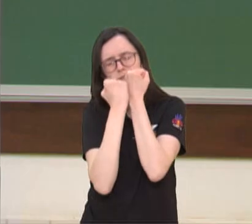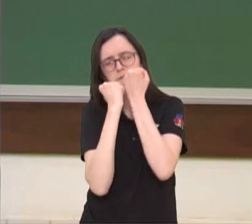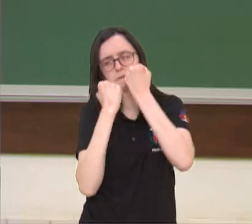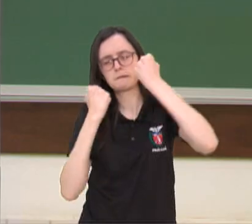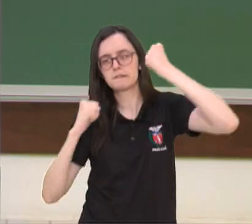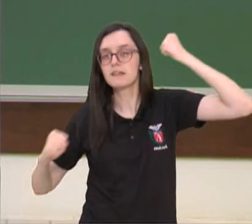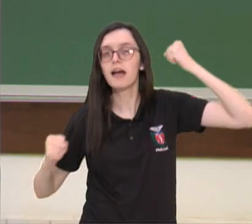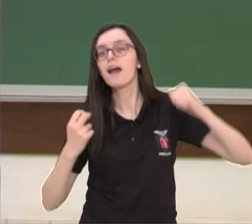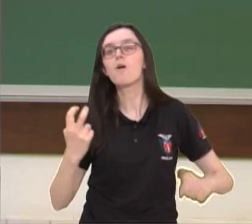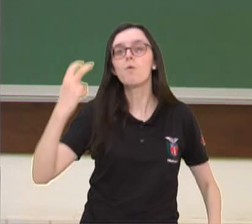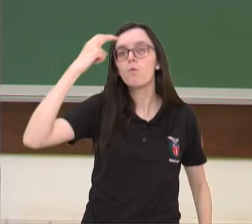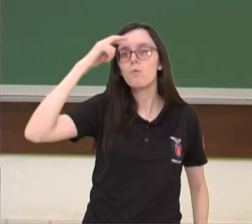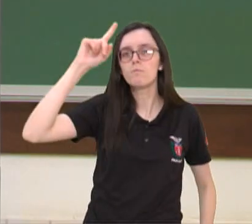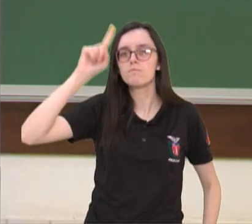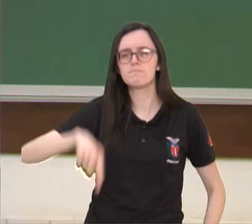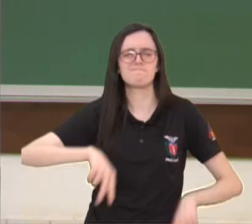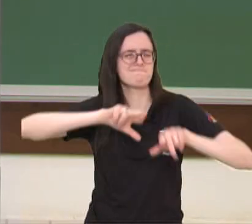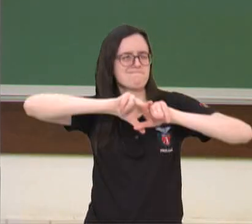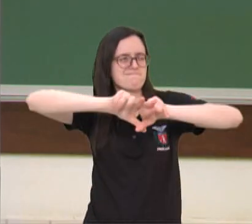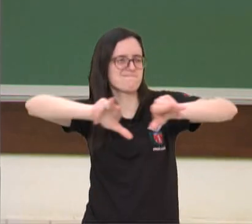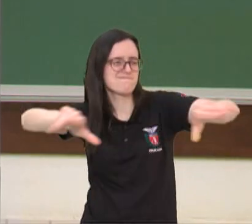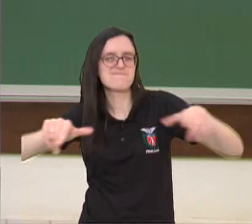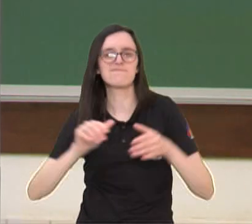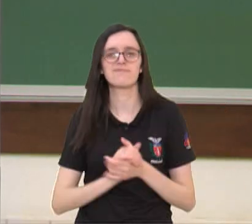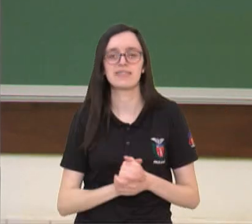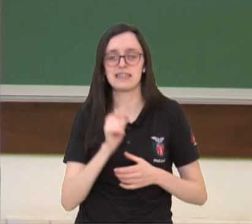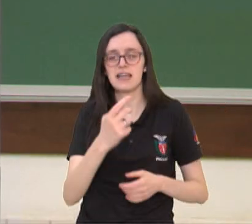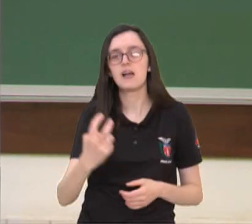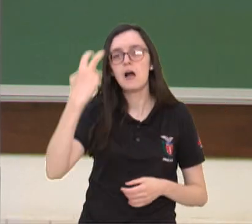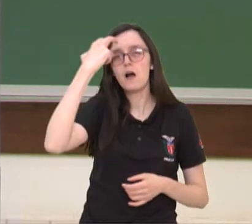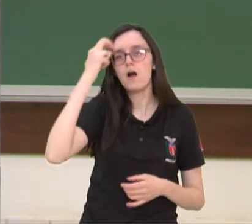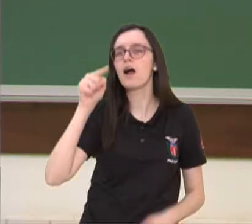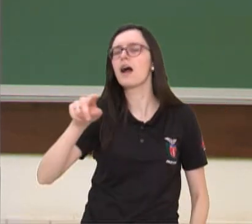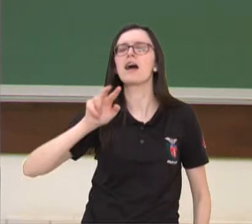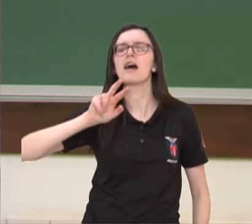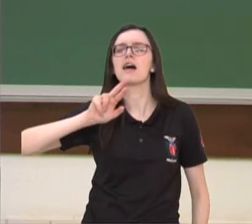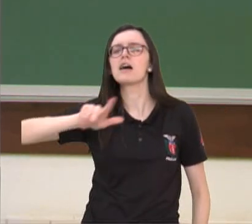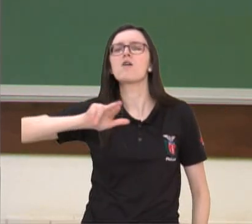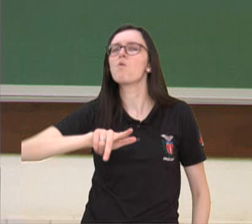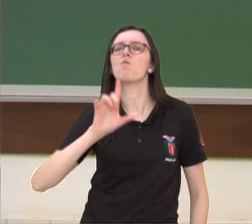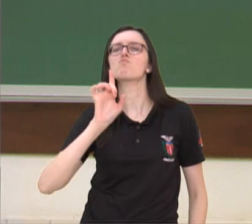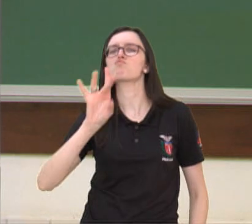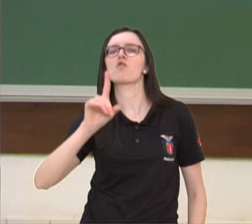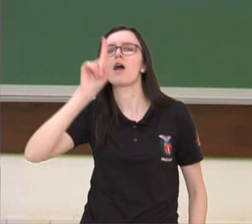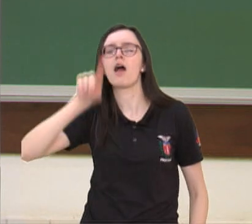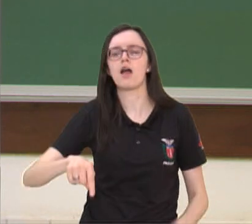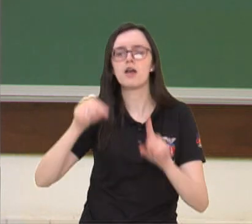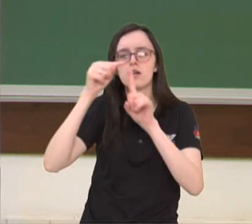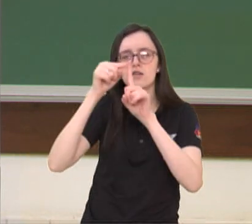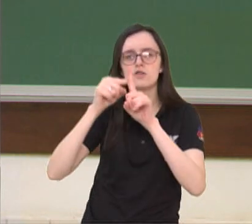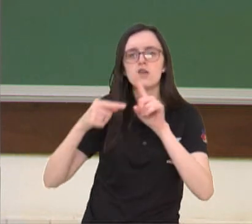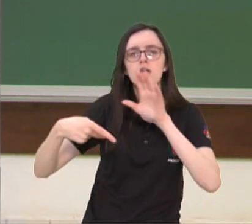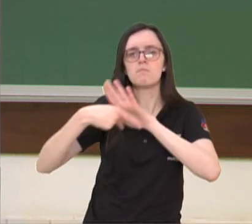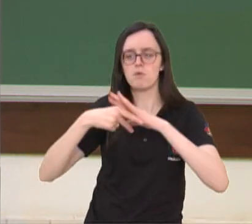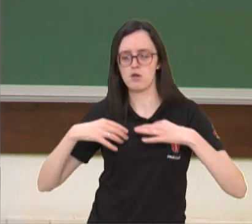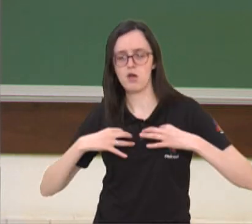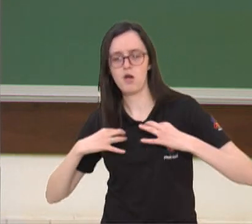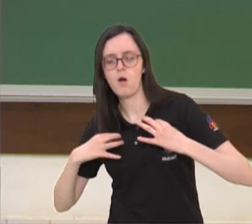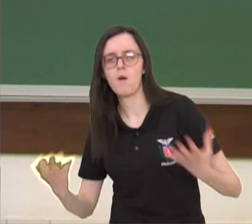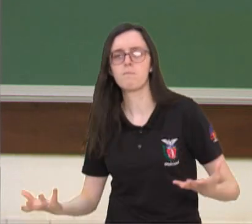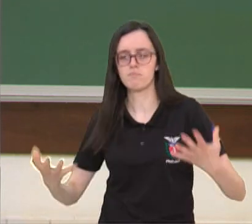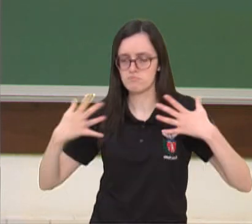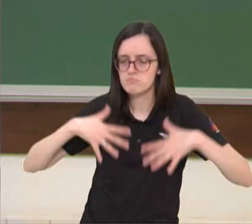gigantesca, uma cultura diversa, que permeia não somente pelos tipos de trajes,